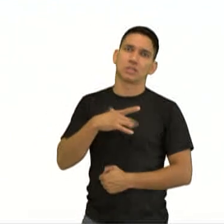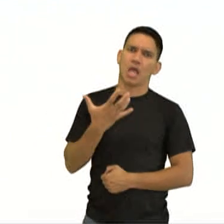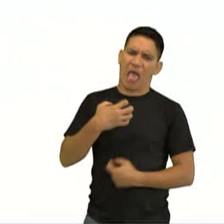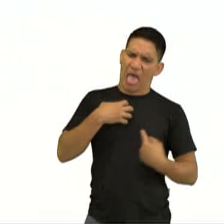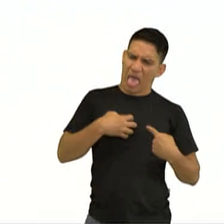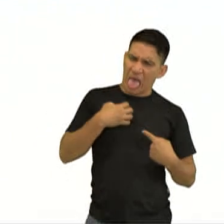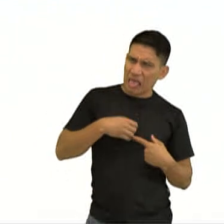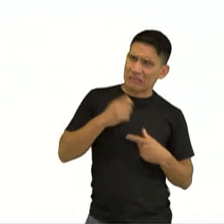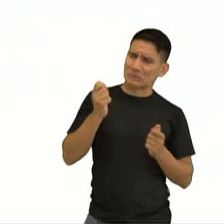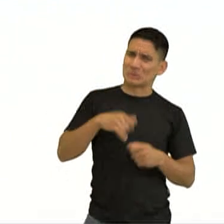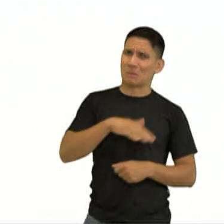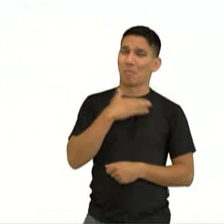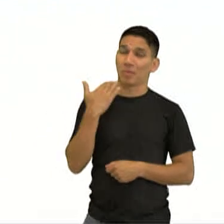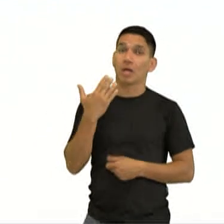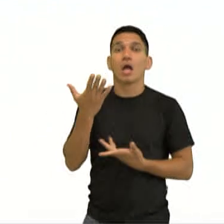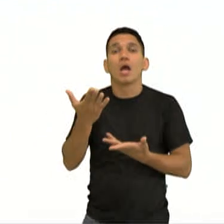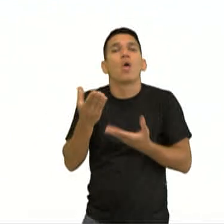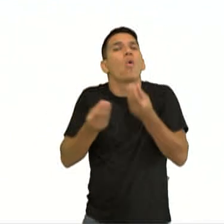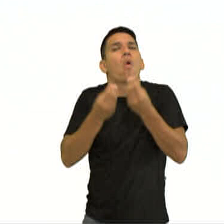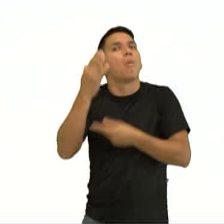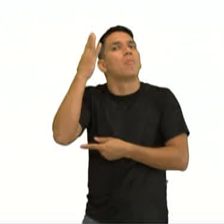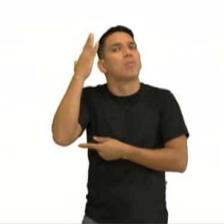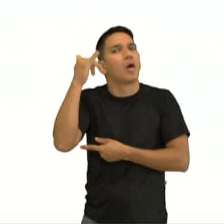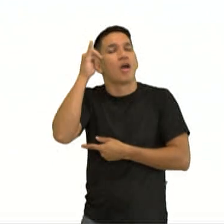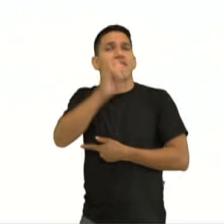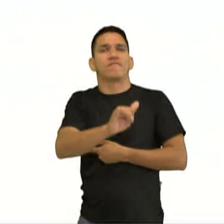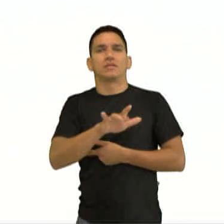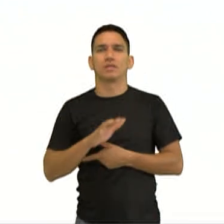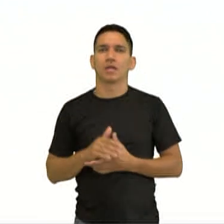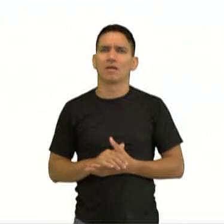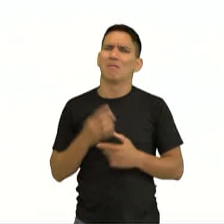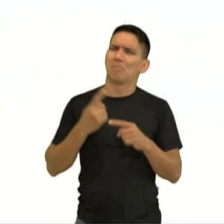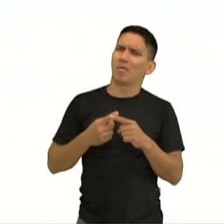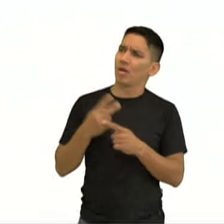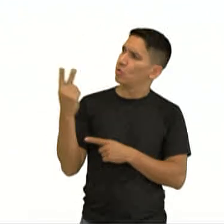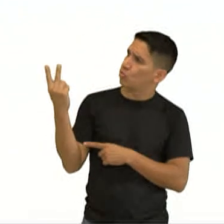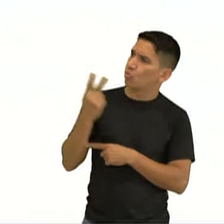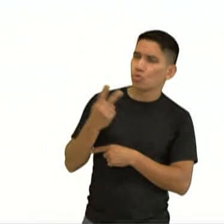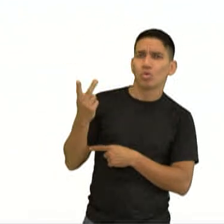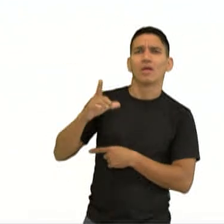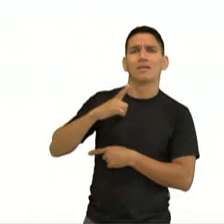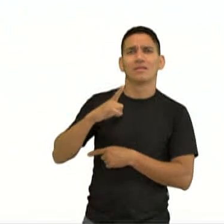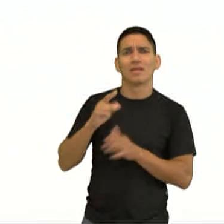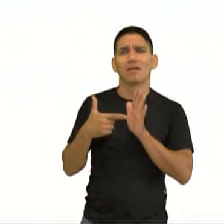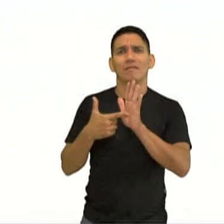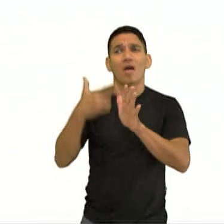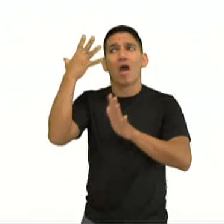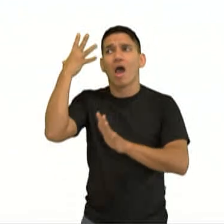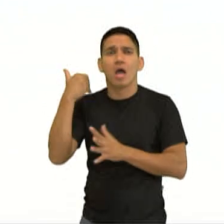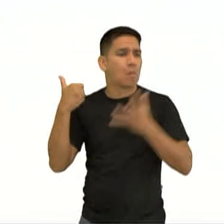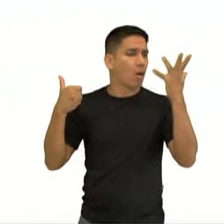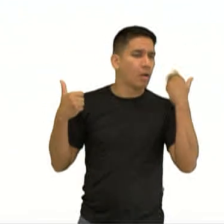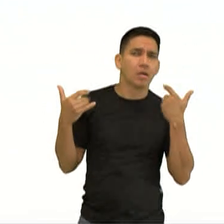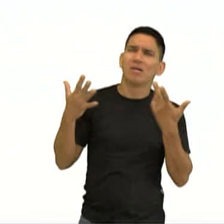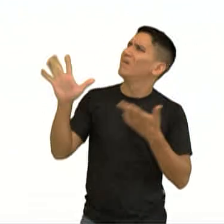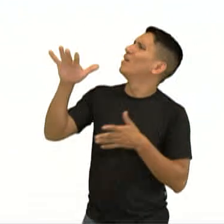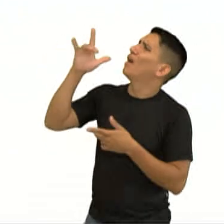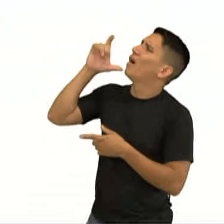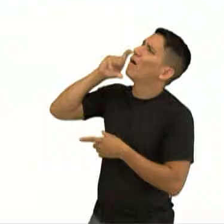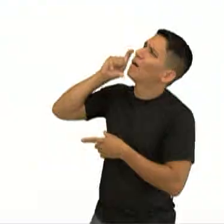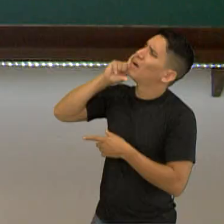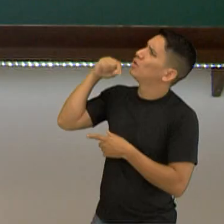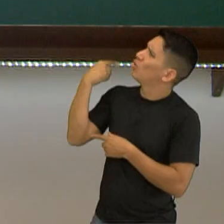saiba como evitar. Mas por que nos dois cartazes aparecem animais? Mas Fabiano, a gente não está falando